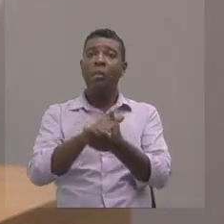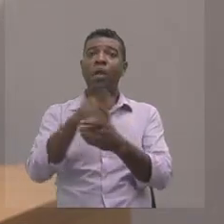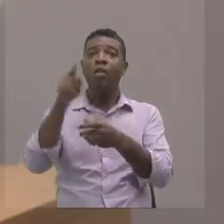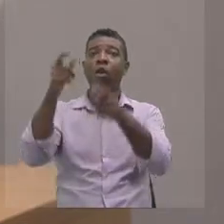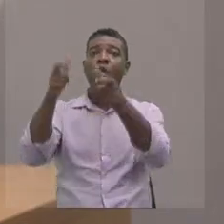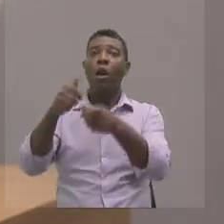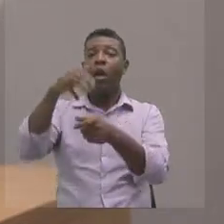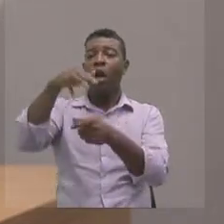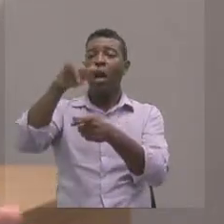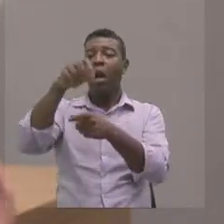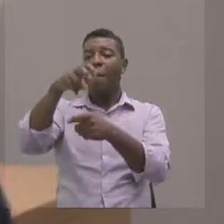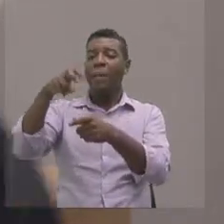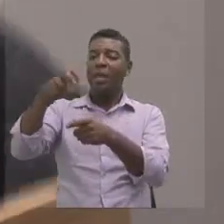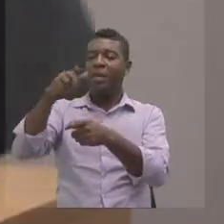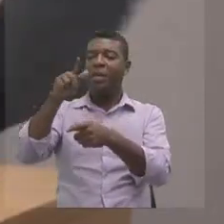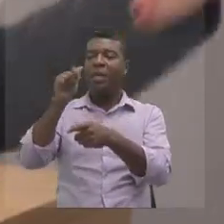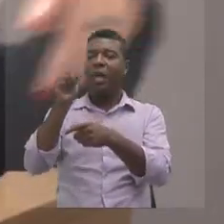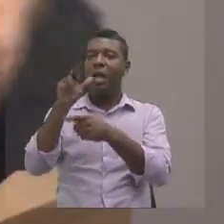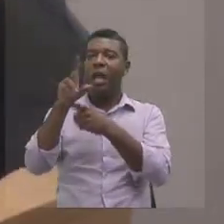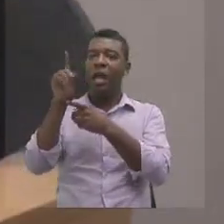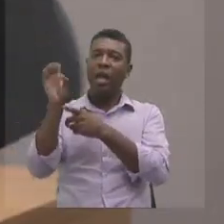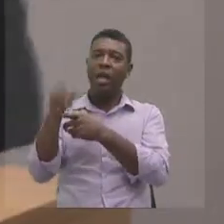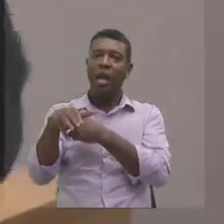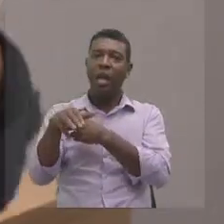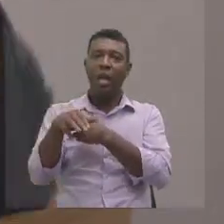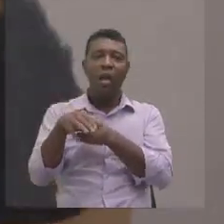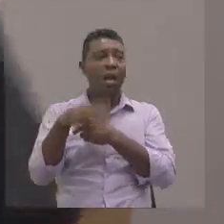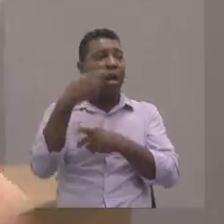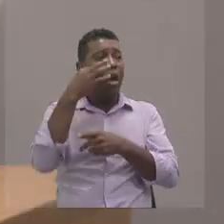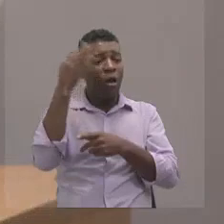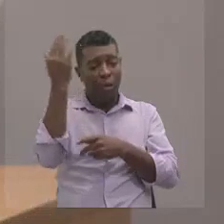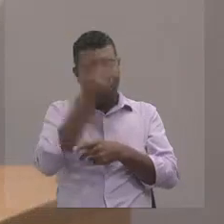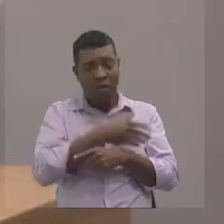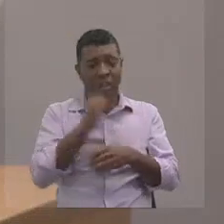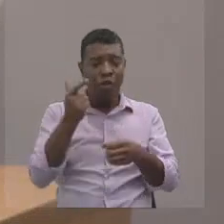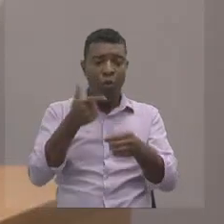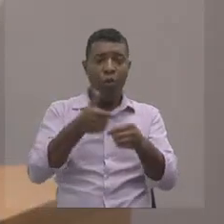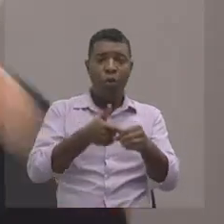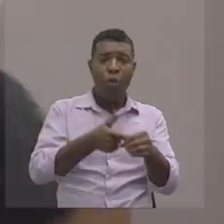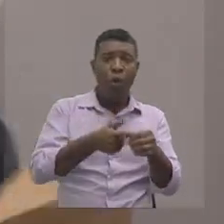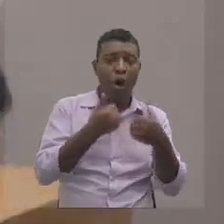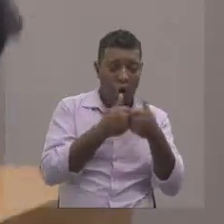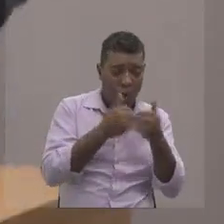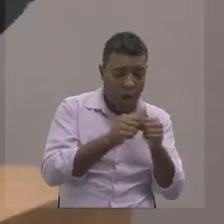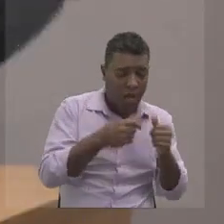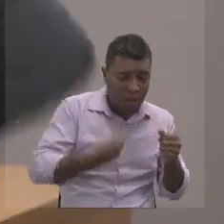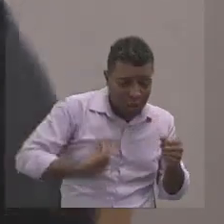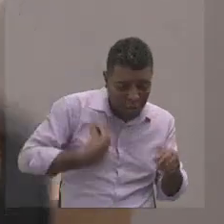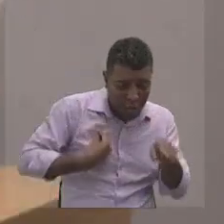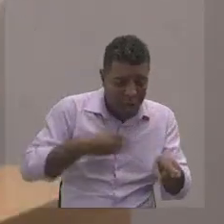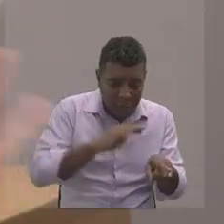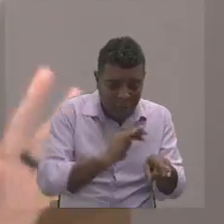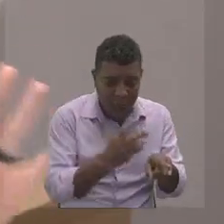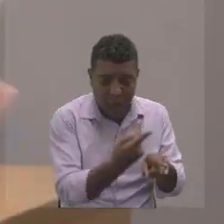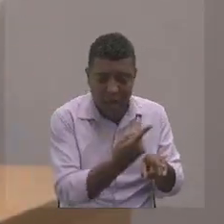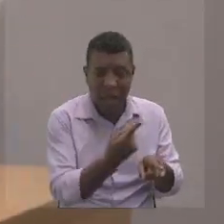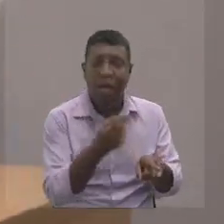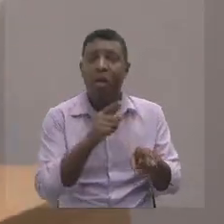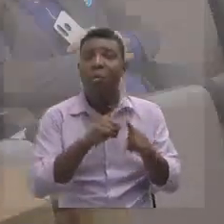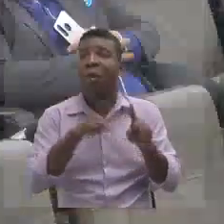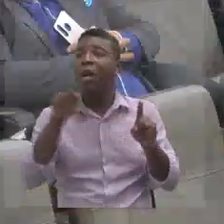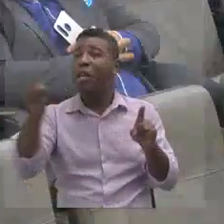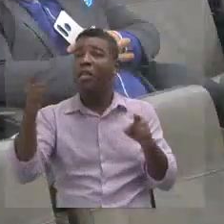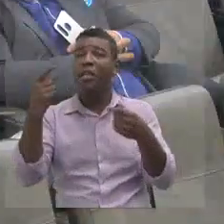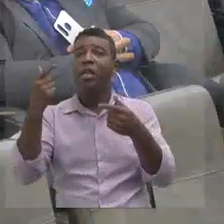comprovantes de combustível de Valadares de Montes Claros para um ônibus que rodam em Belo Horizonte e as auditorias